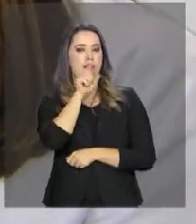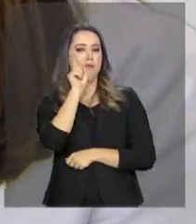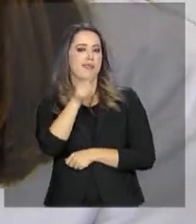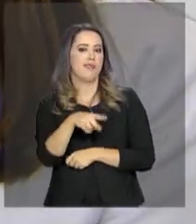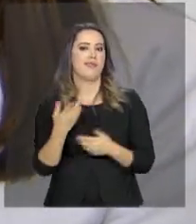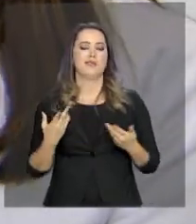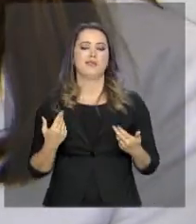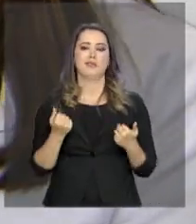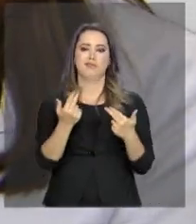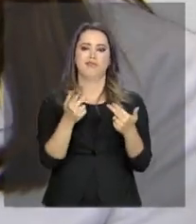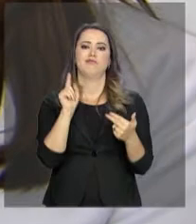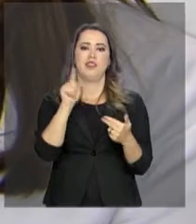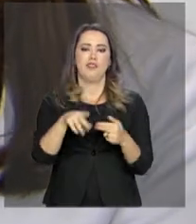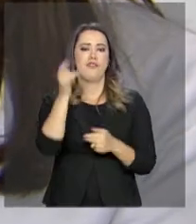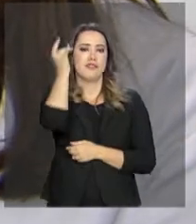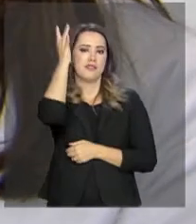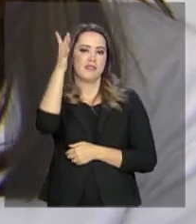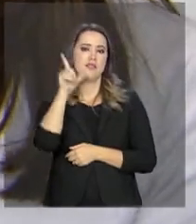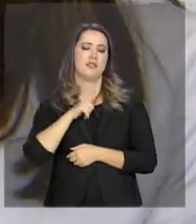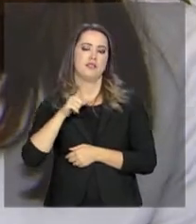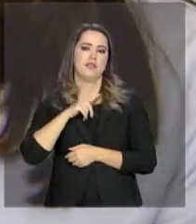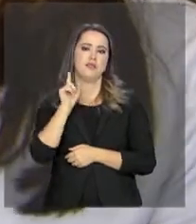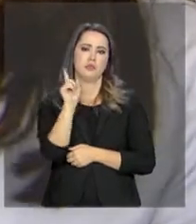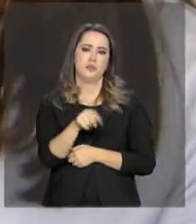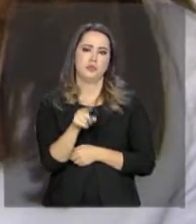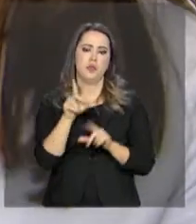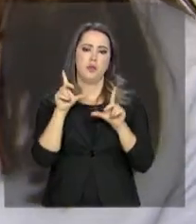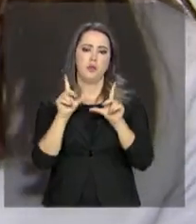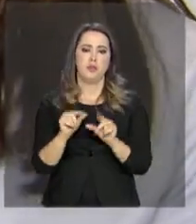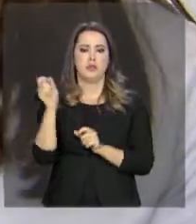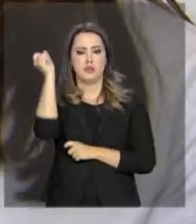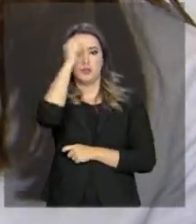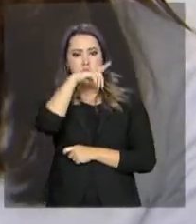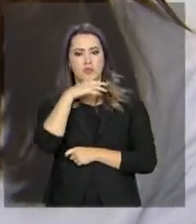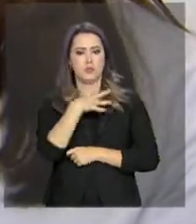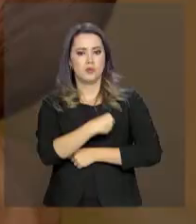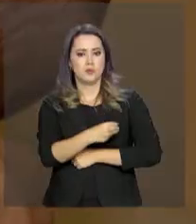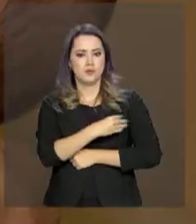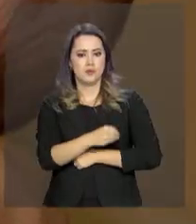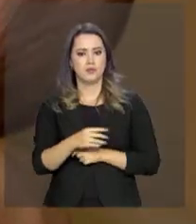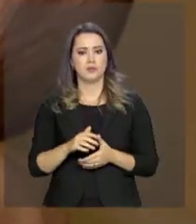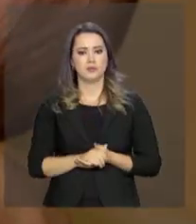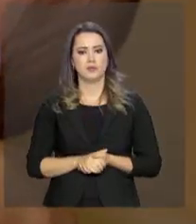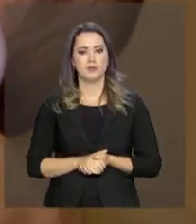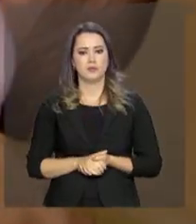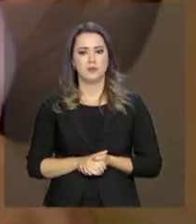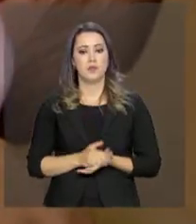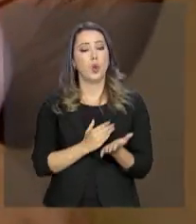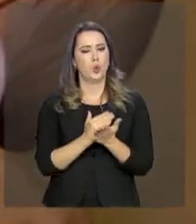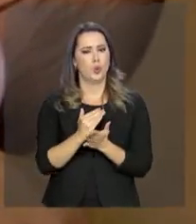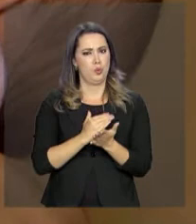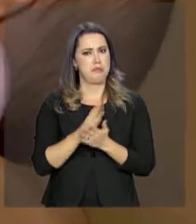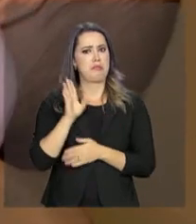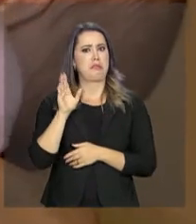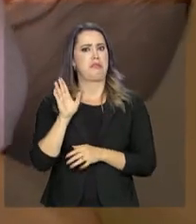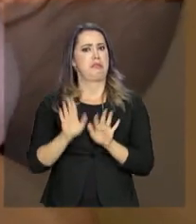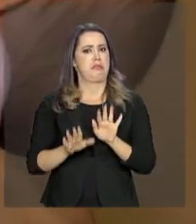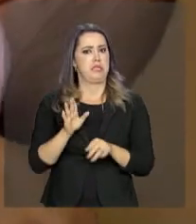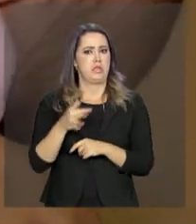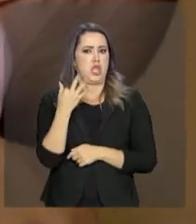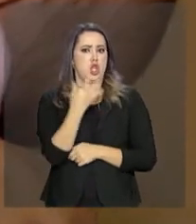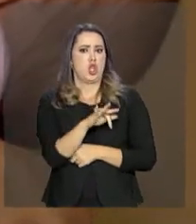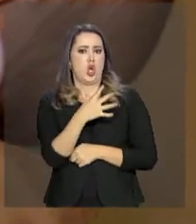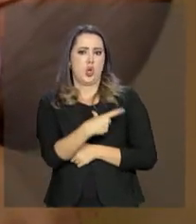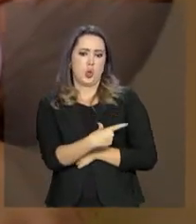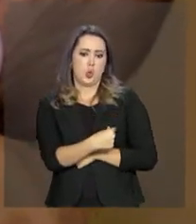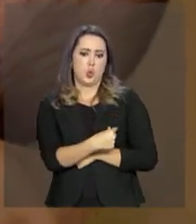de facilitar que haja menos dificuldades na amamentação no começo é às vezes fere um pouco